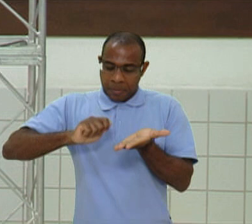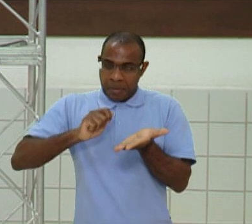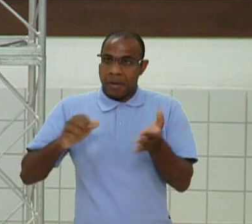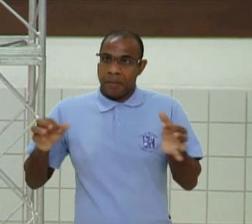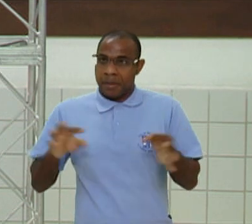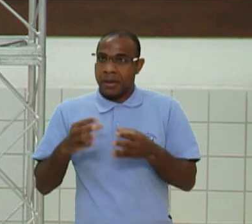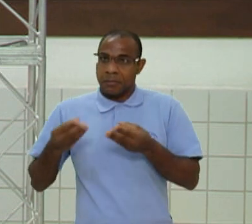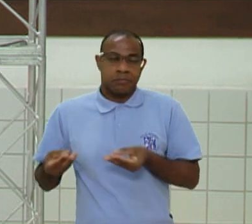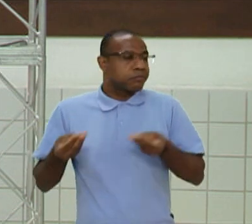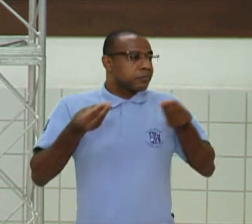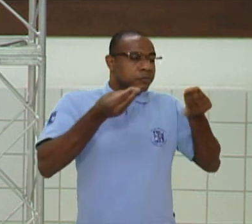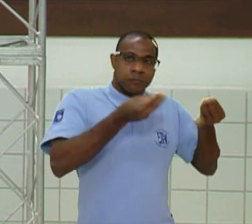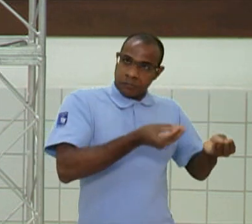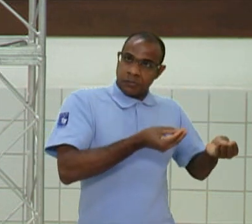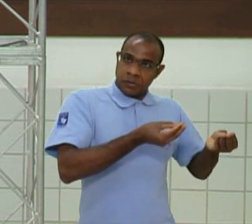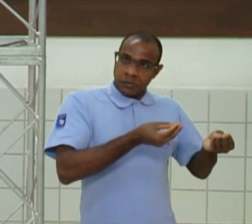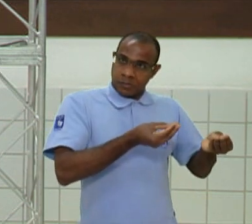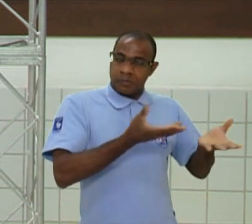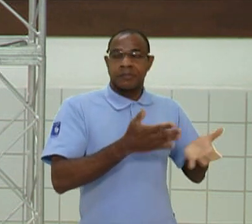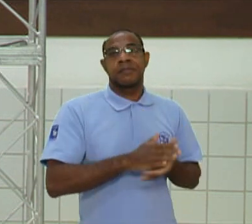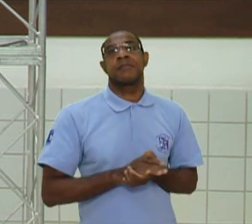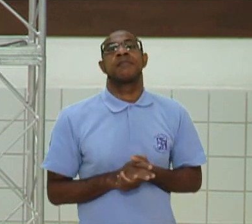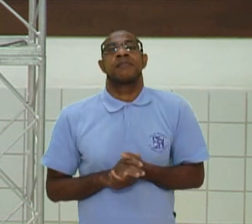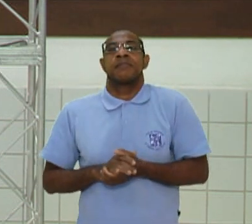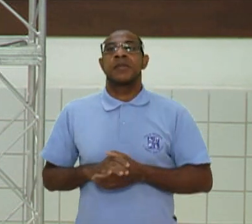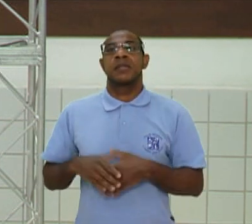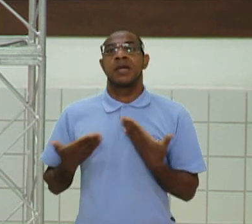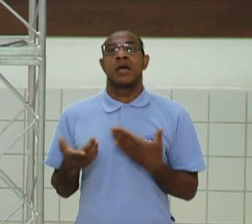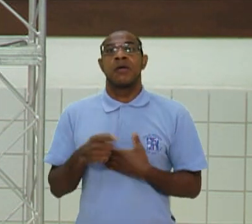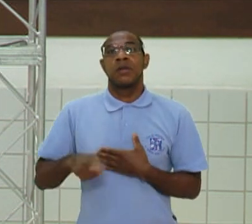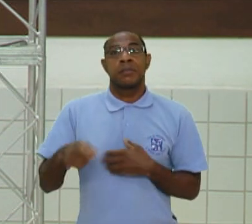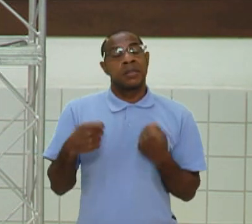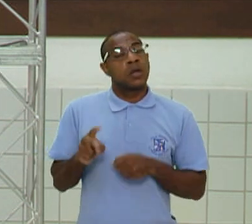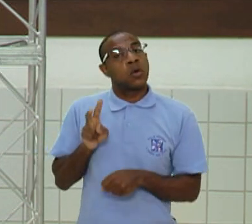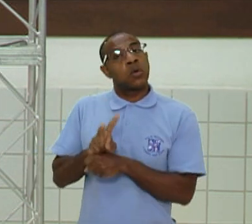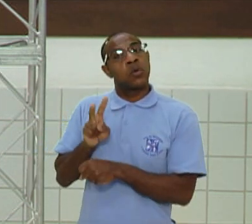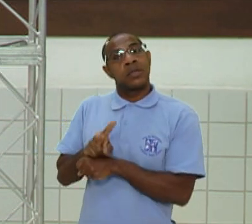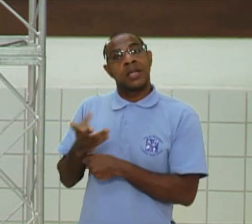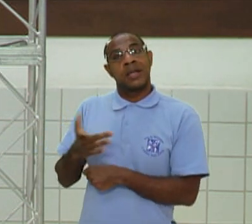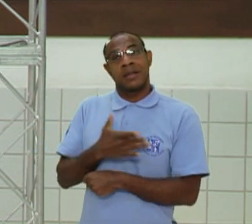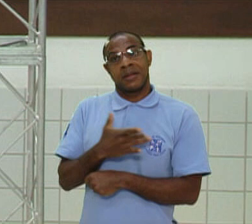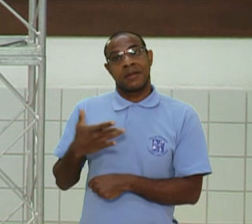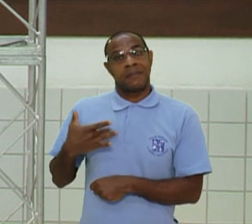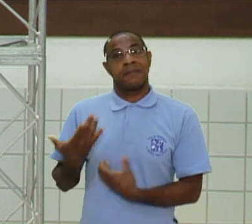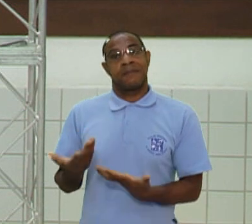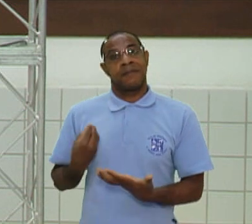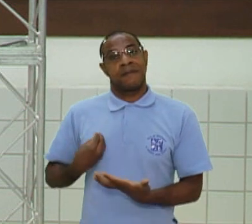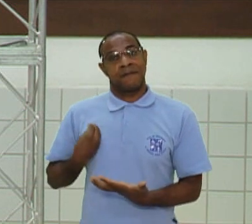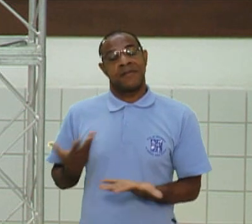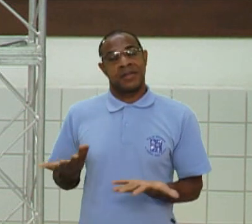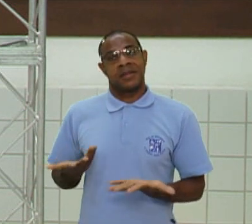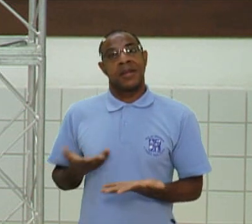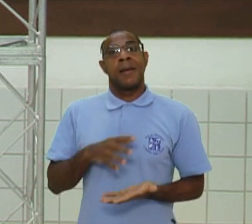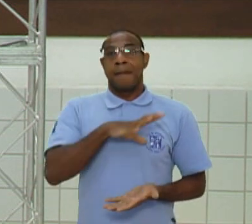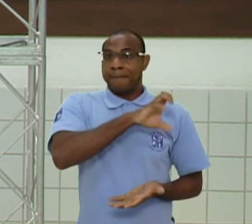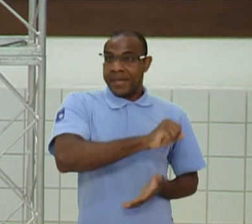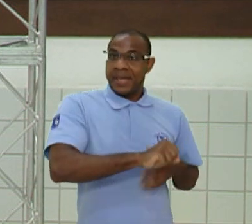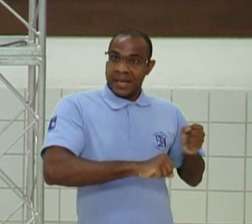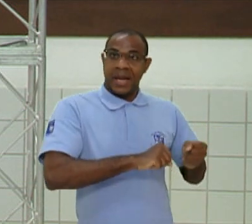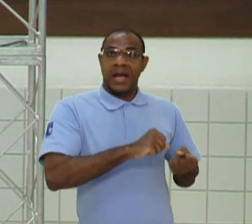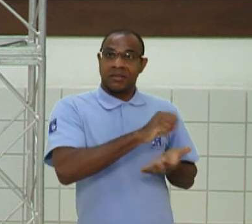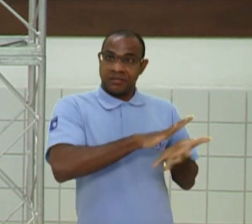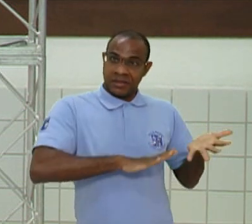por enquanto o nosso isolamento social. Vocês têm que cuidar e não perder o prazo, pegar a atividade, responder e